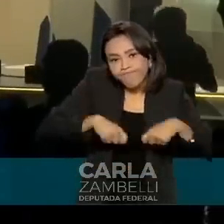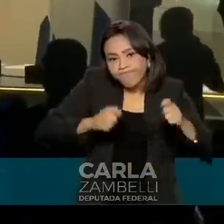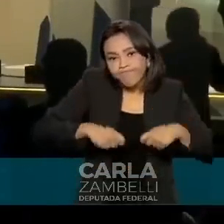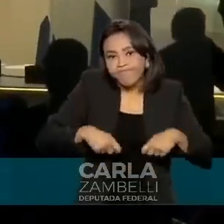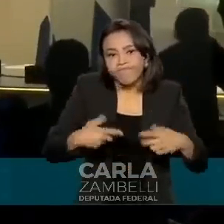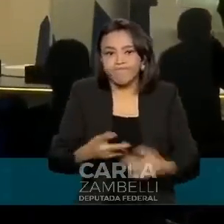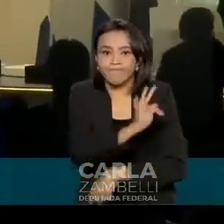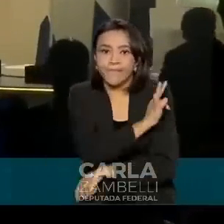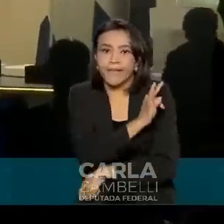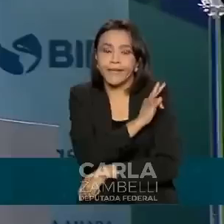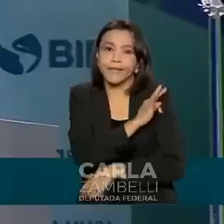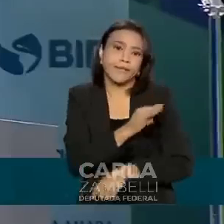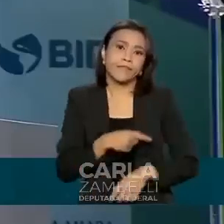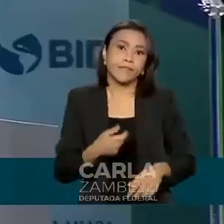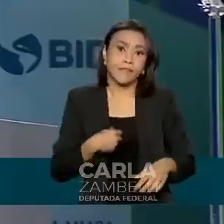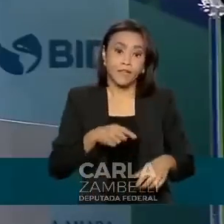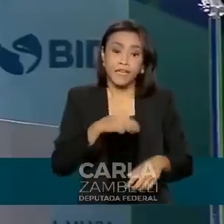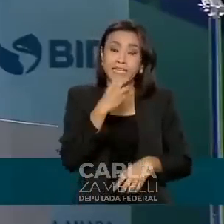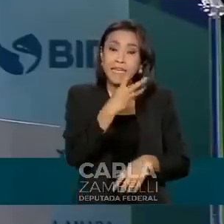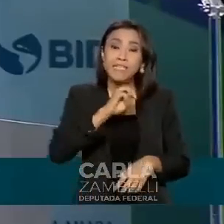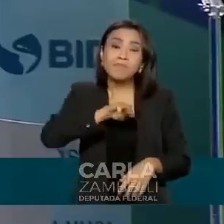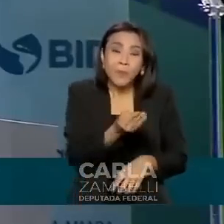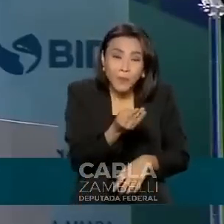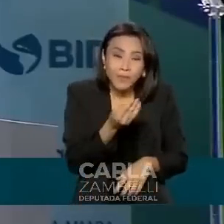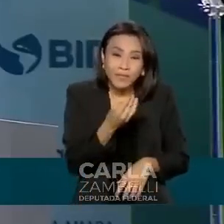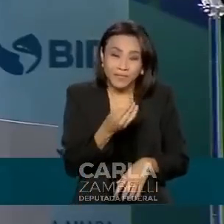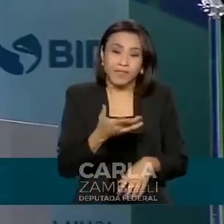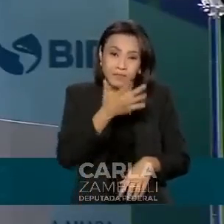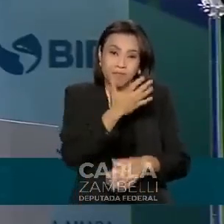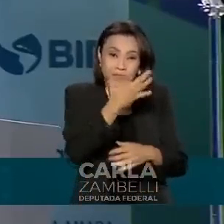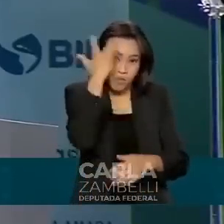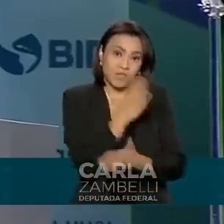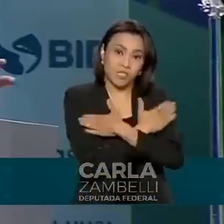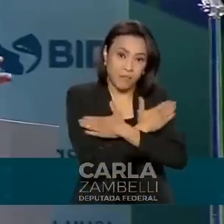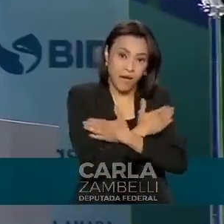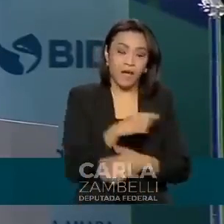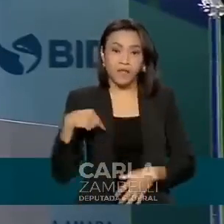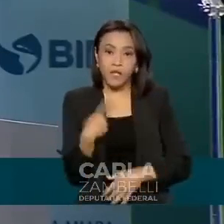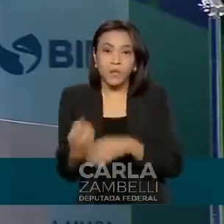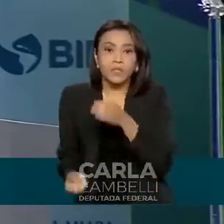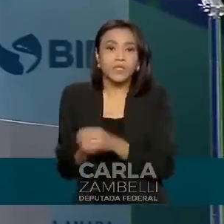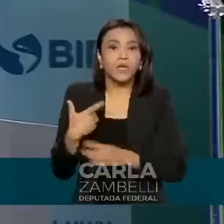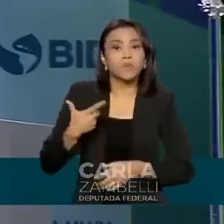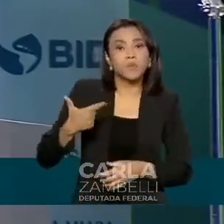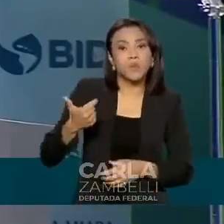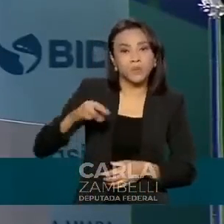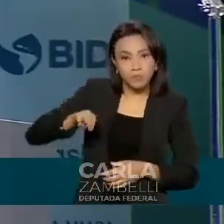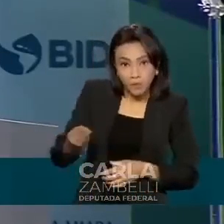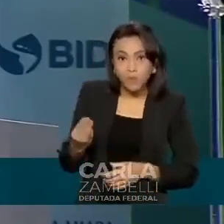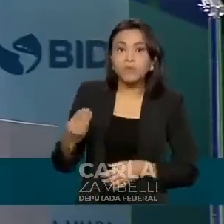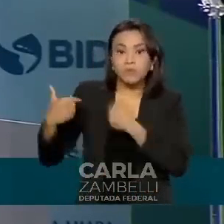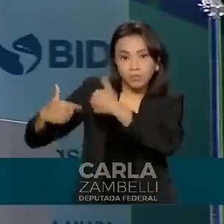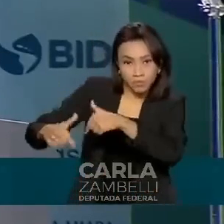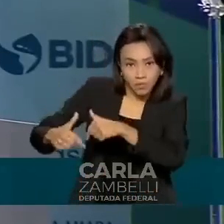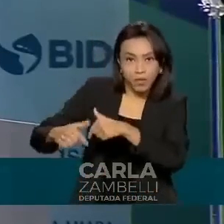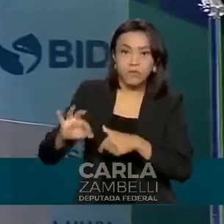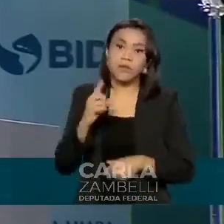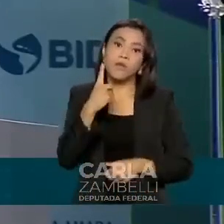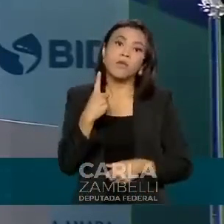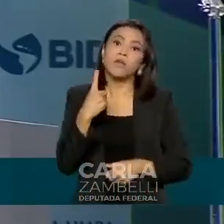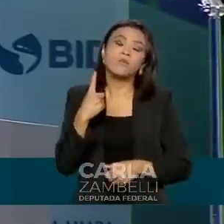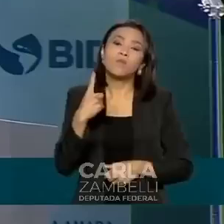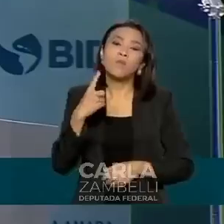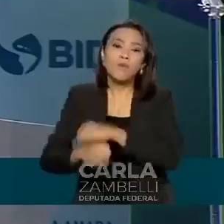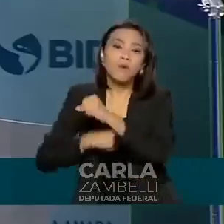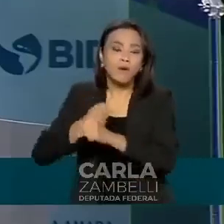técnica de fazer a coisa certa destruir 13 milhões de empregos em 2 anos por exemplo enquanto nós queremos 12 milhões de empregos mesmo fundo do poço até agora em um ano e